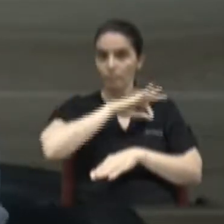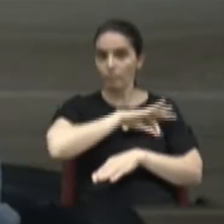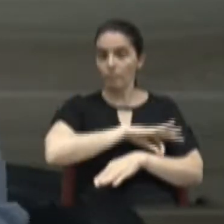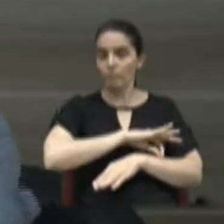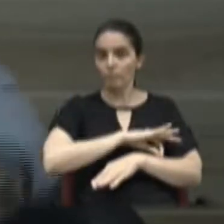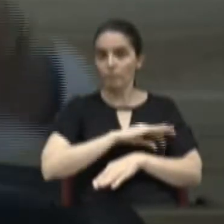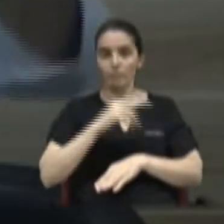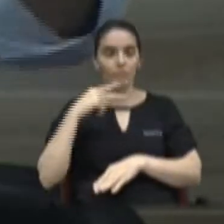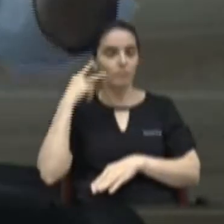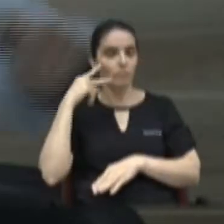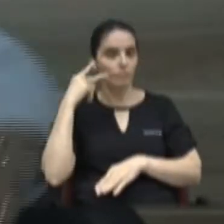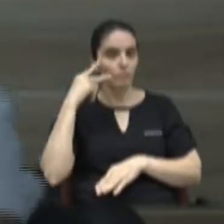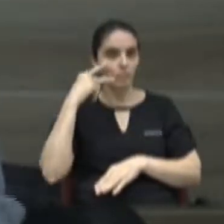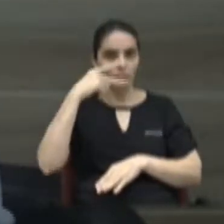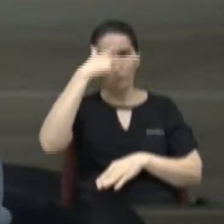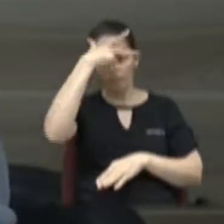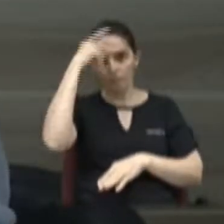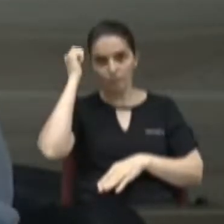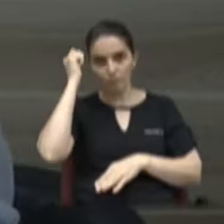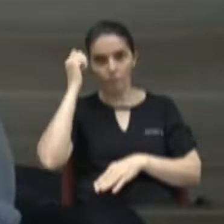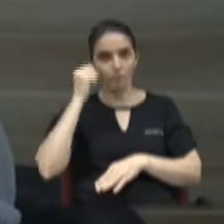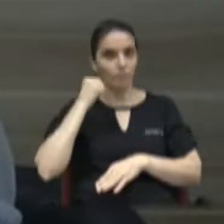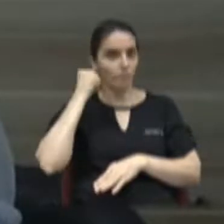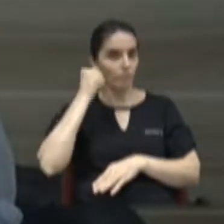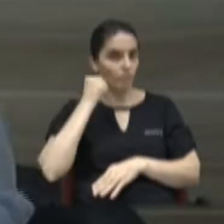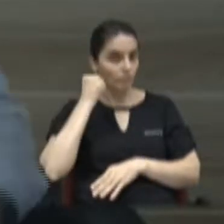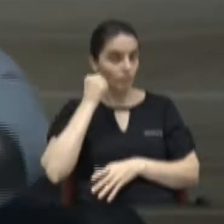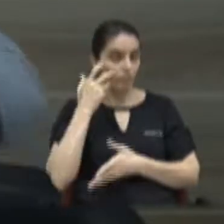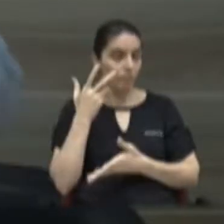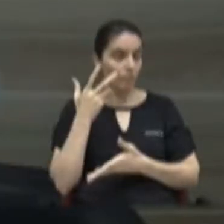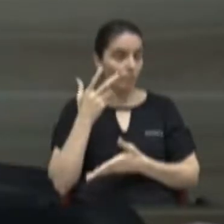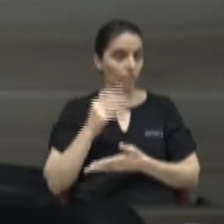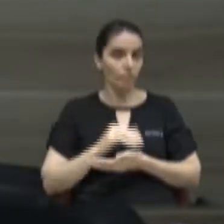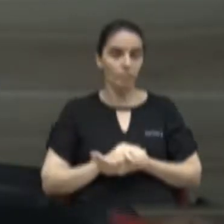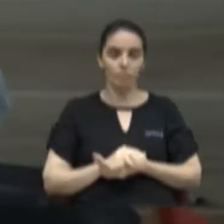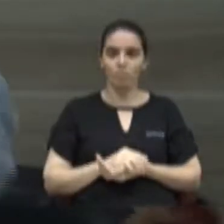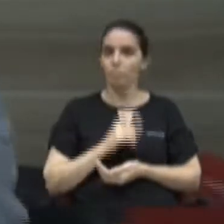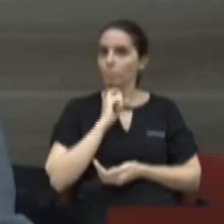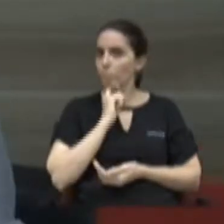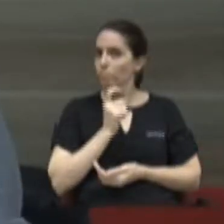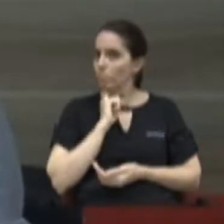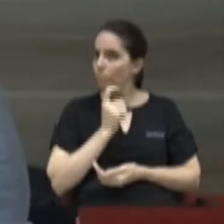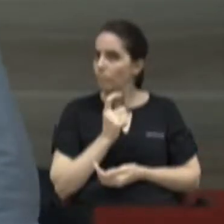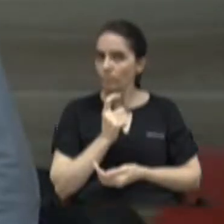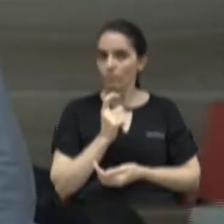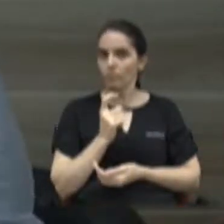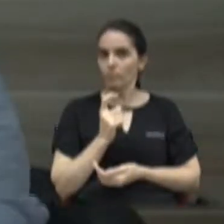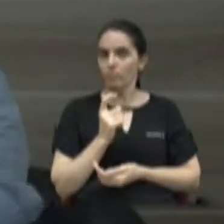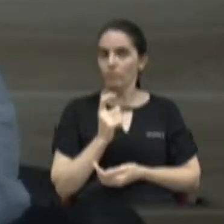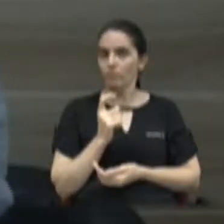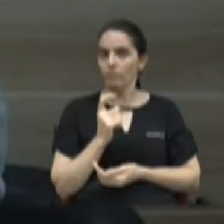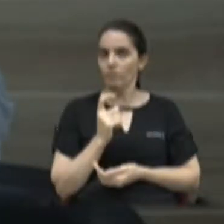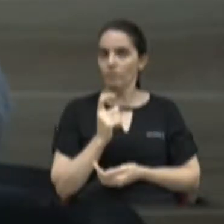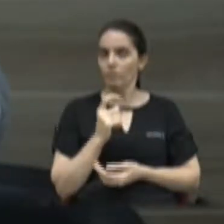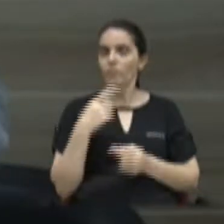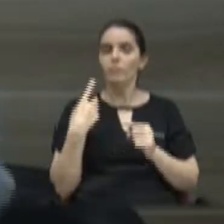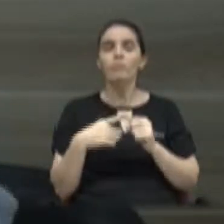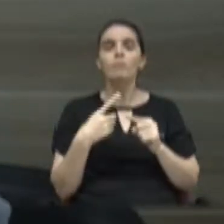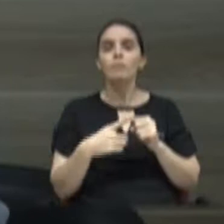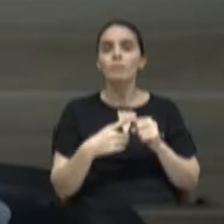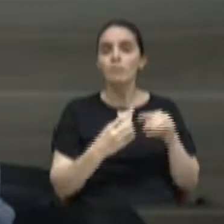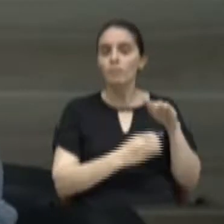de prefeito, de deputado, de senador? Tenho certeza que ninguém. O que dá o direito, então, a uma